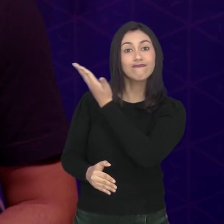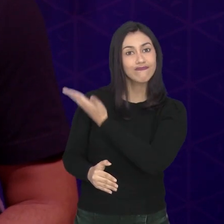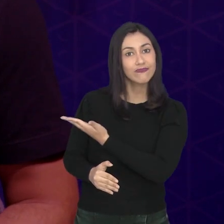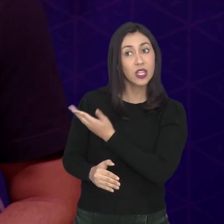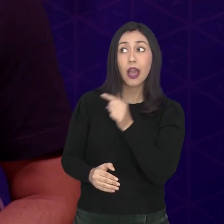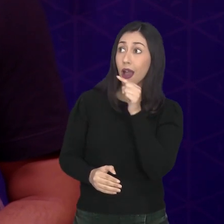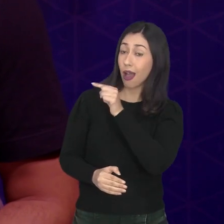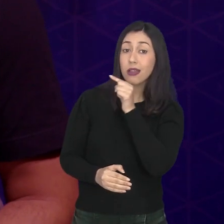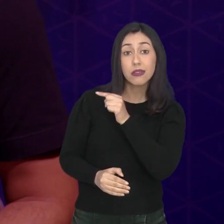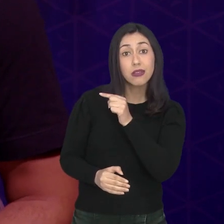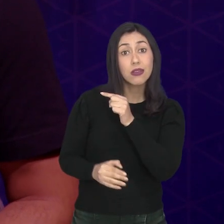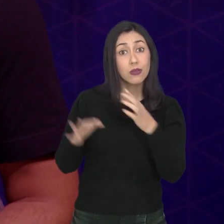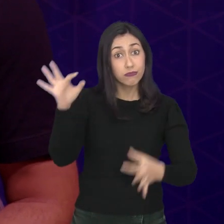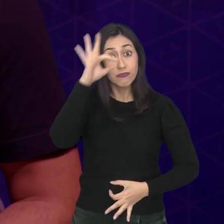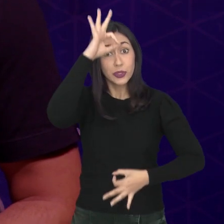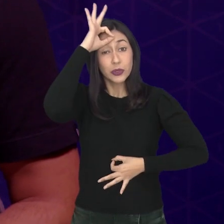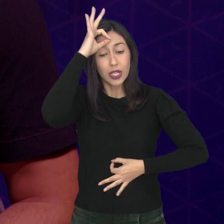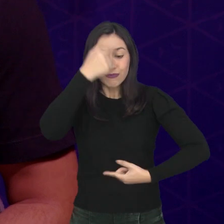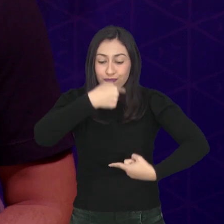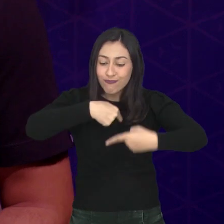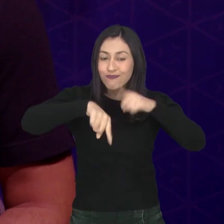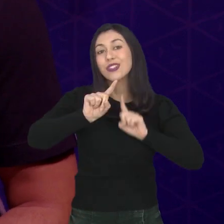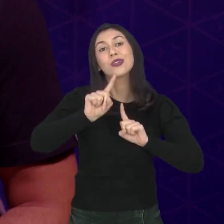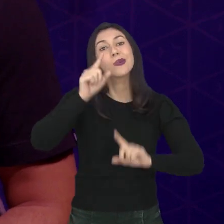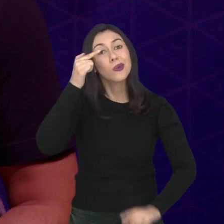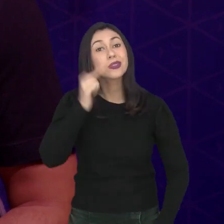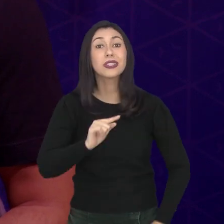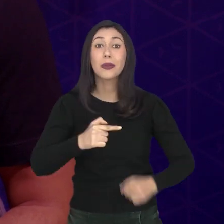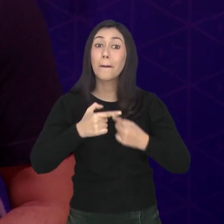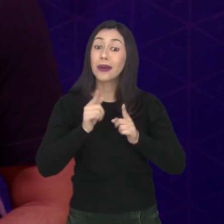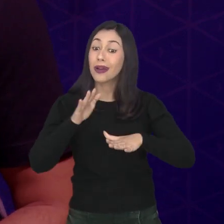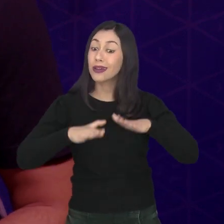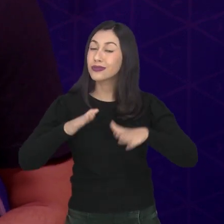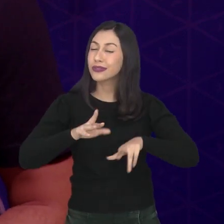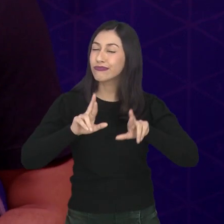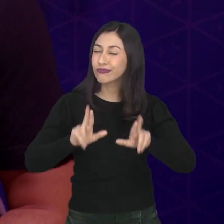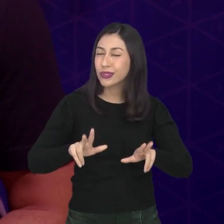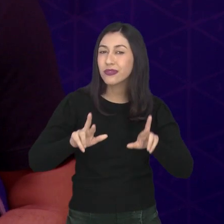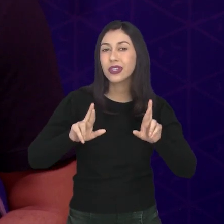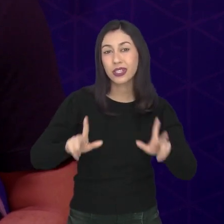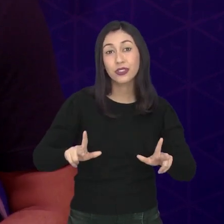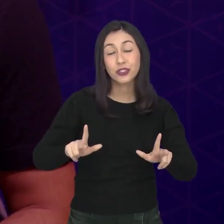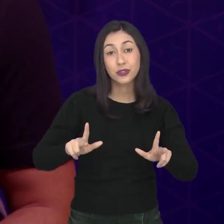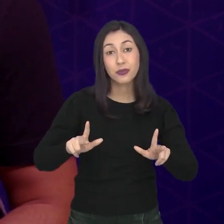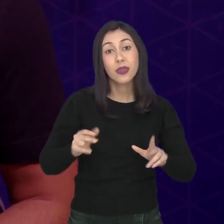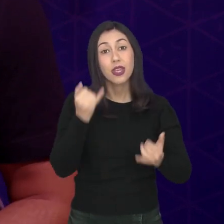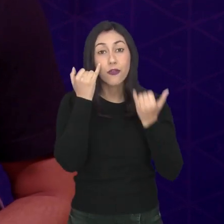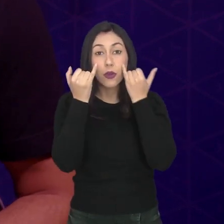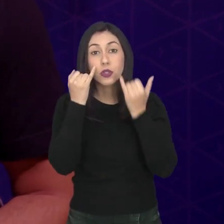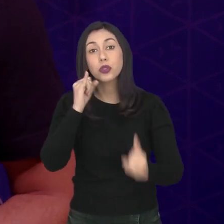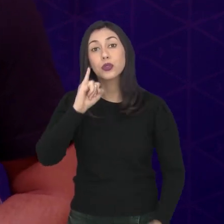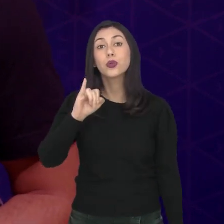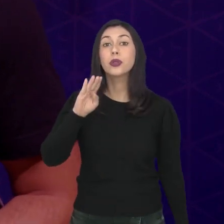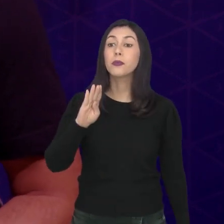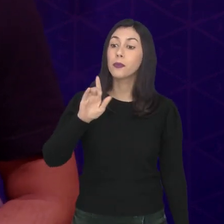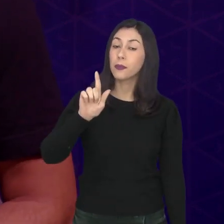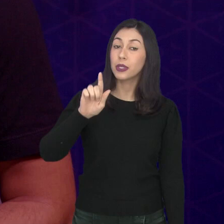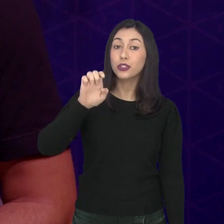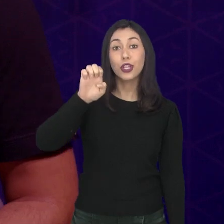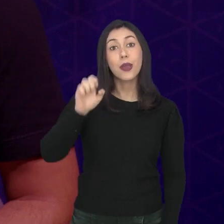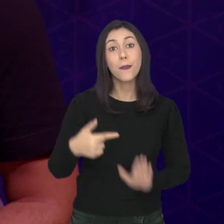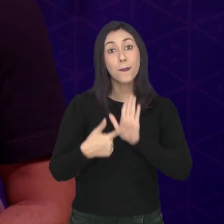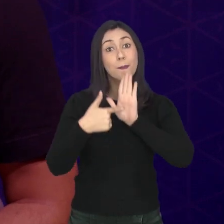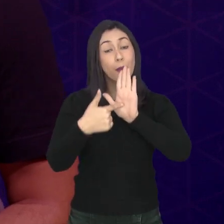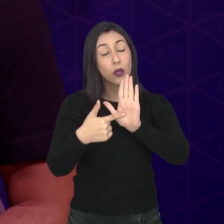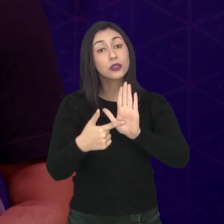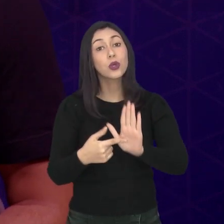Academia. Nesses casos, os protagonistas conseguiram dar a volta por cima, mas nem todo mundo consegue. Dados do IBGE mostram